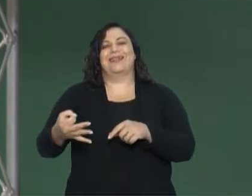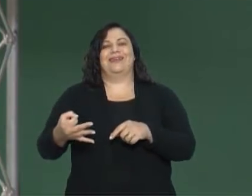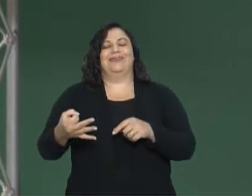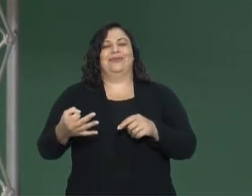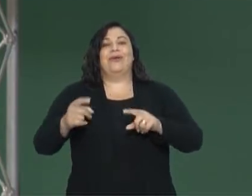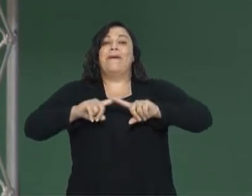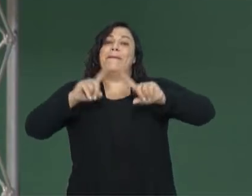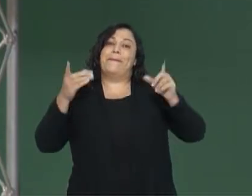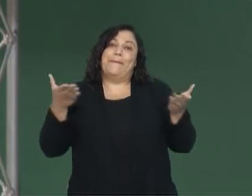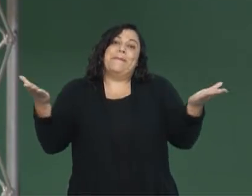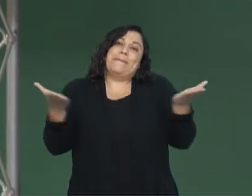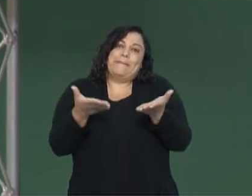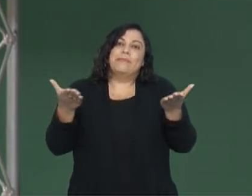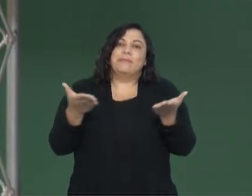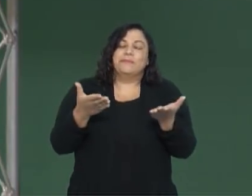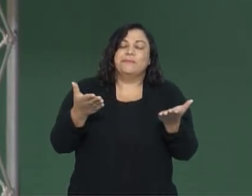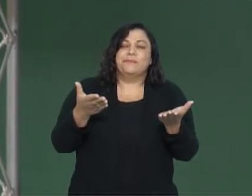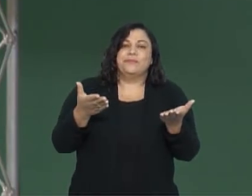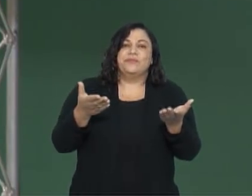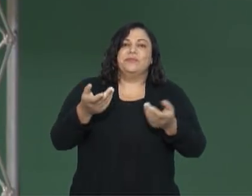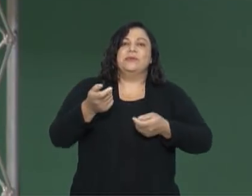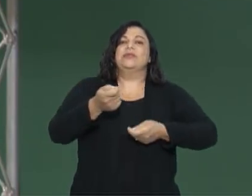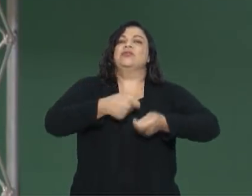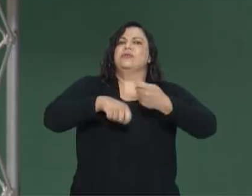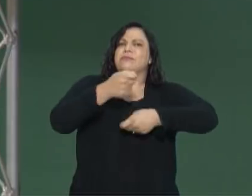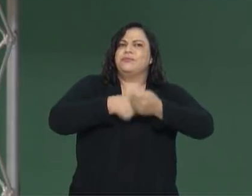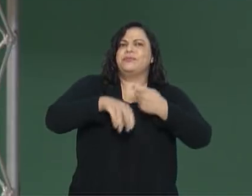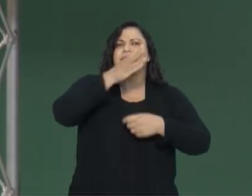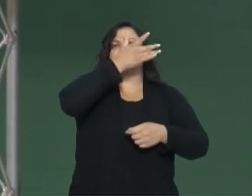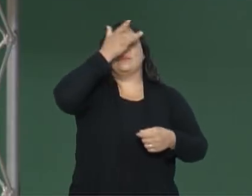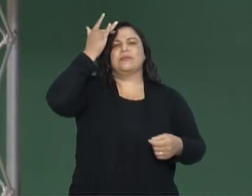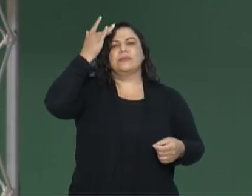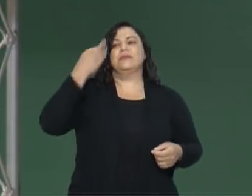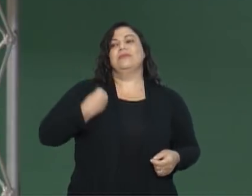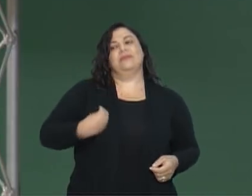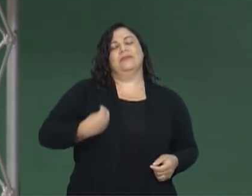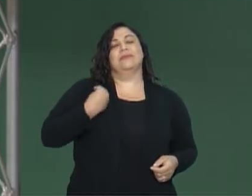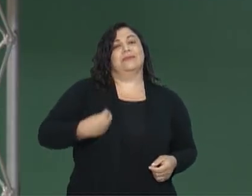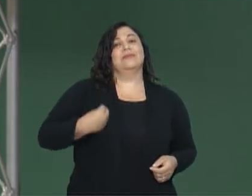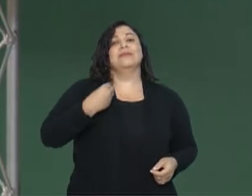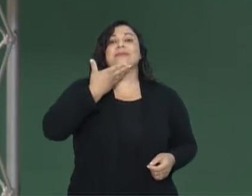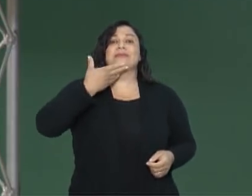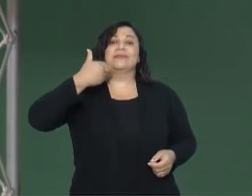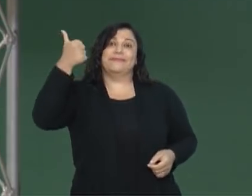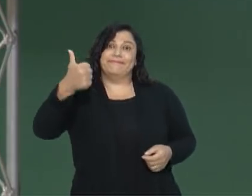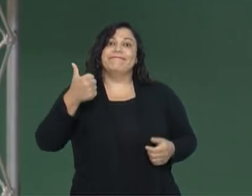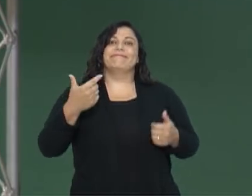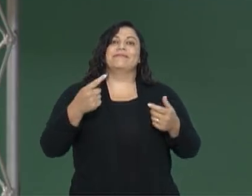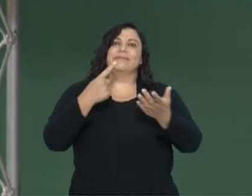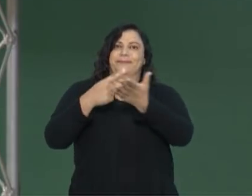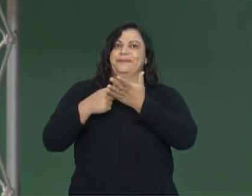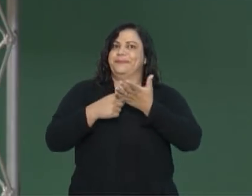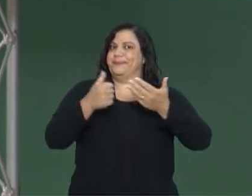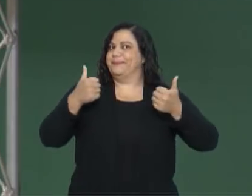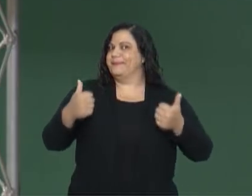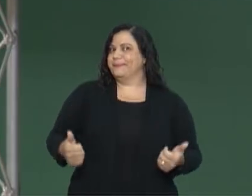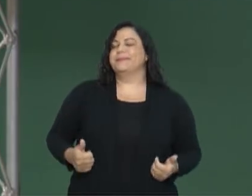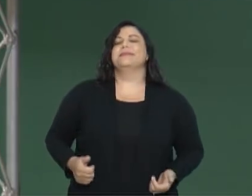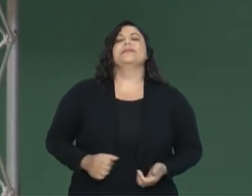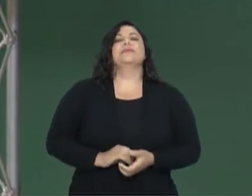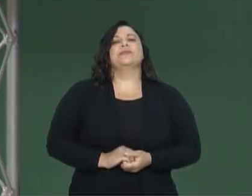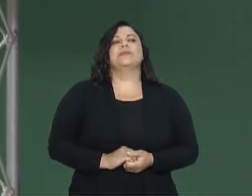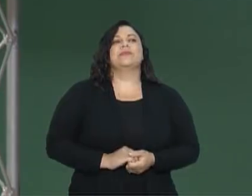os padrões que nós temos hoje, essas pessoas vivem melhor. Combinado? Este gráfico